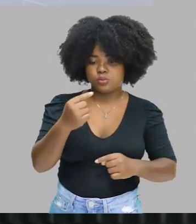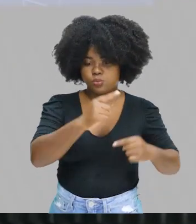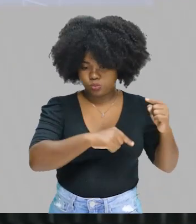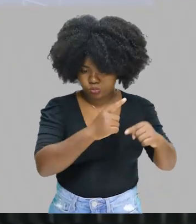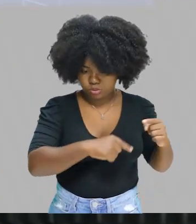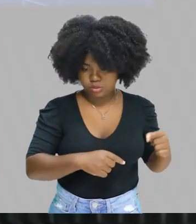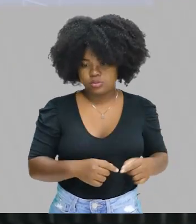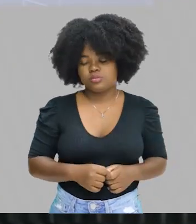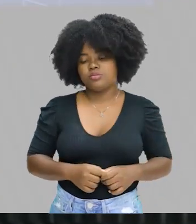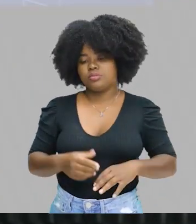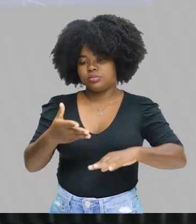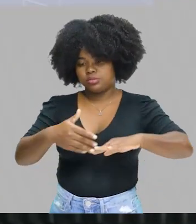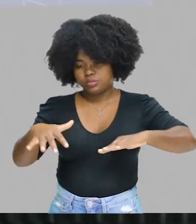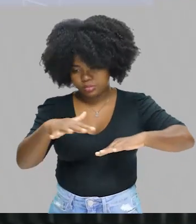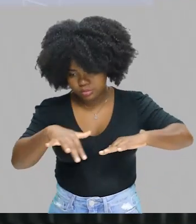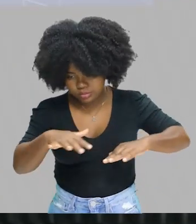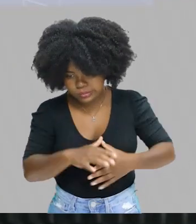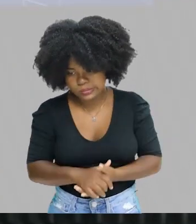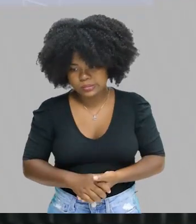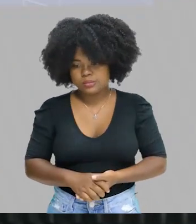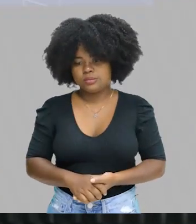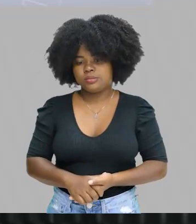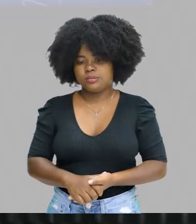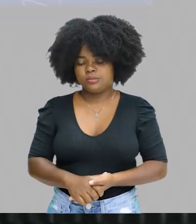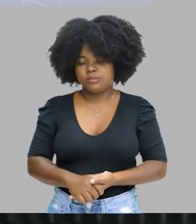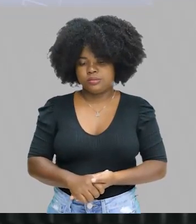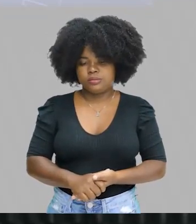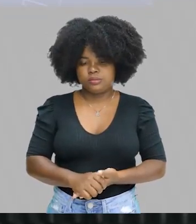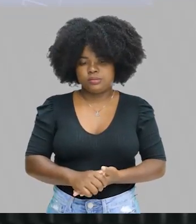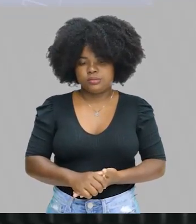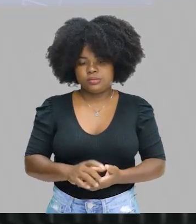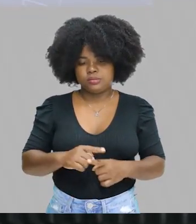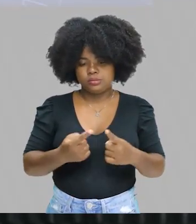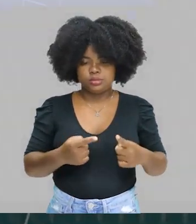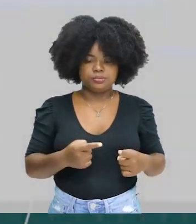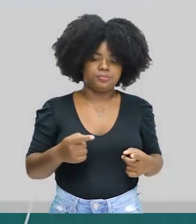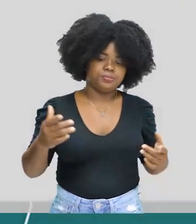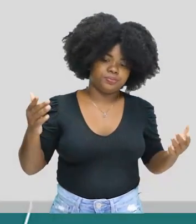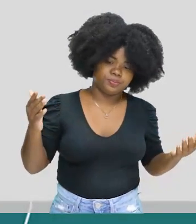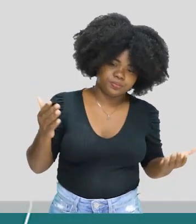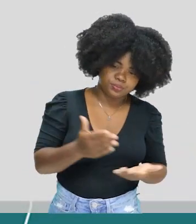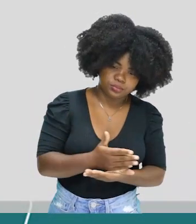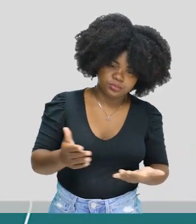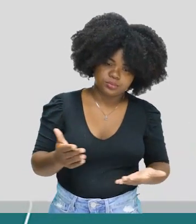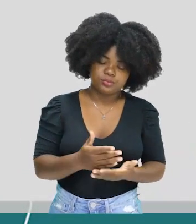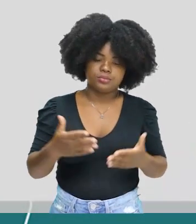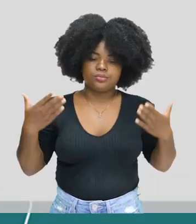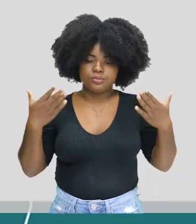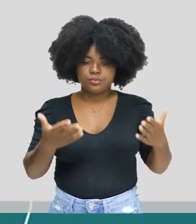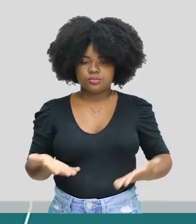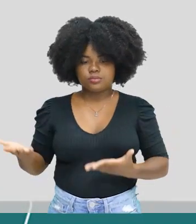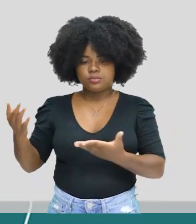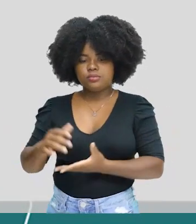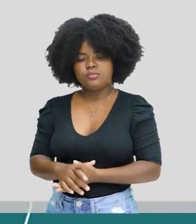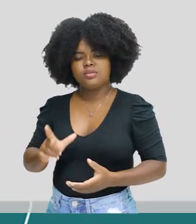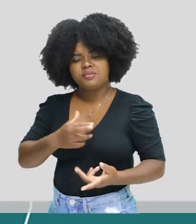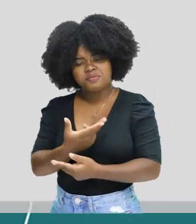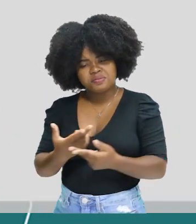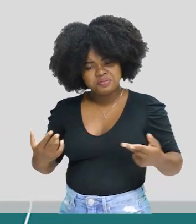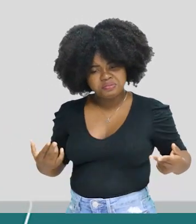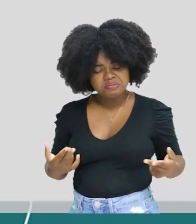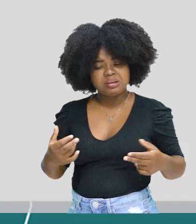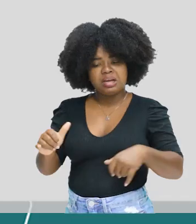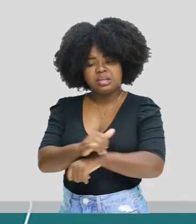caso do modernismo, né, que trabalha muito com ferro e concreto, mas algumas obras se destacam. Né? A arquitetura precisa de uma série de técnicas, mas